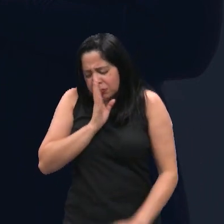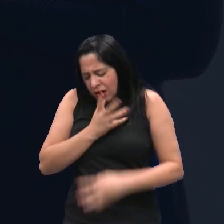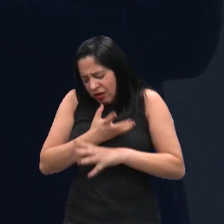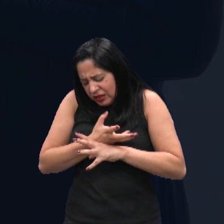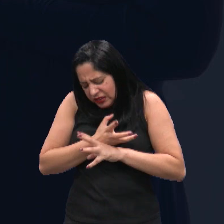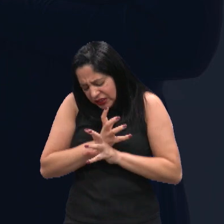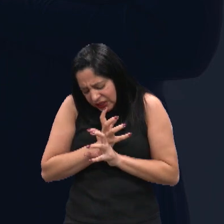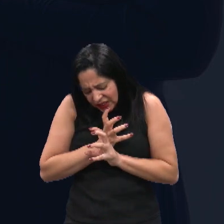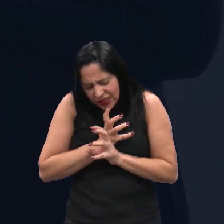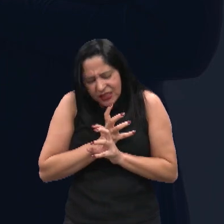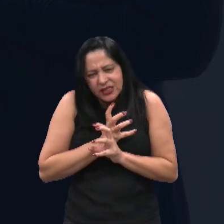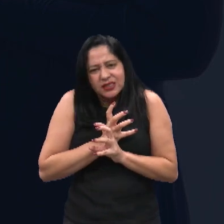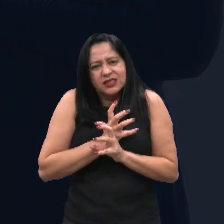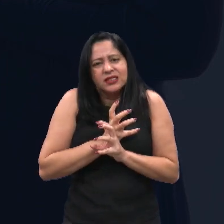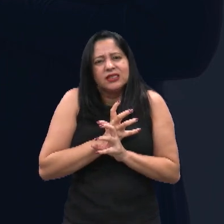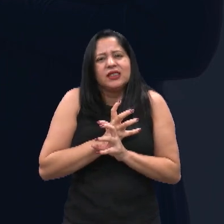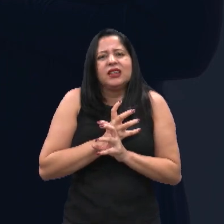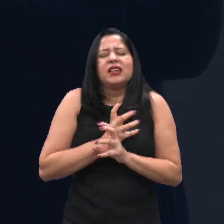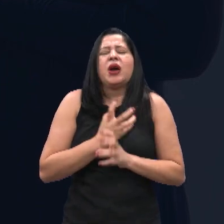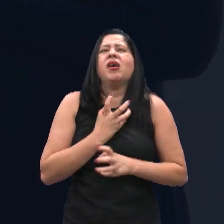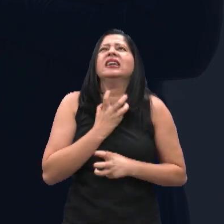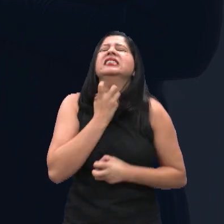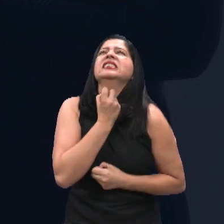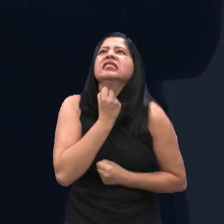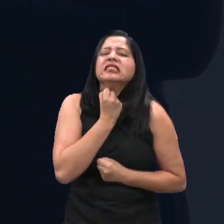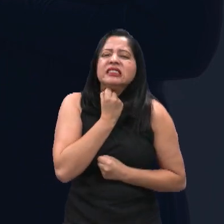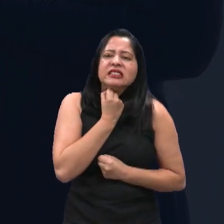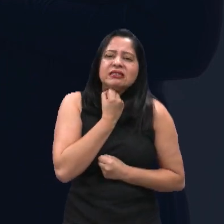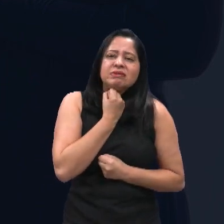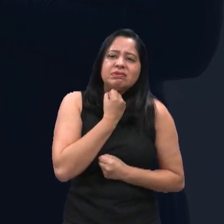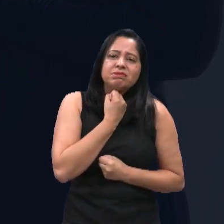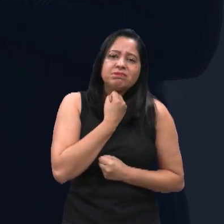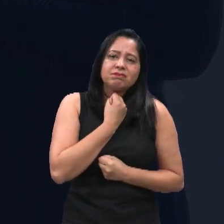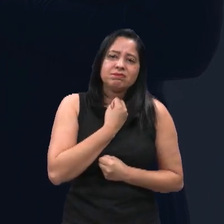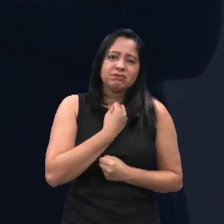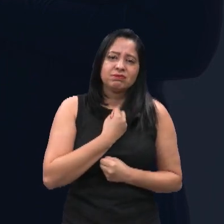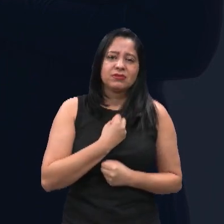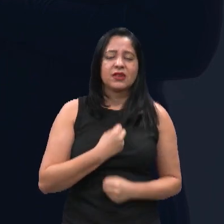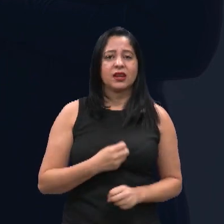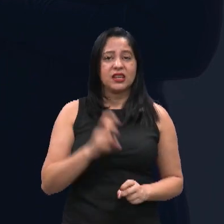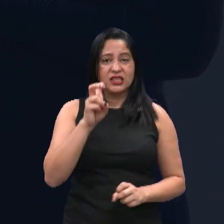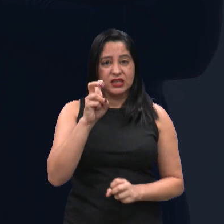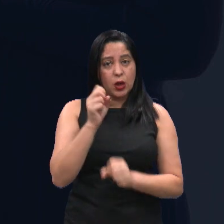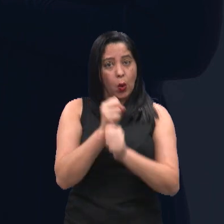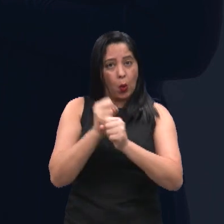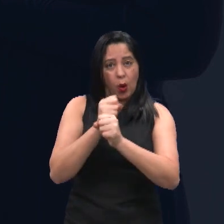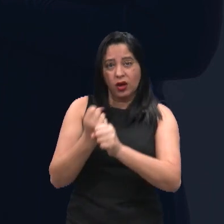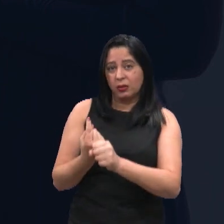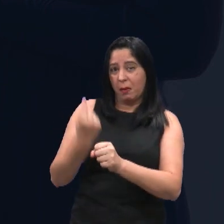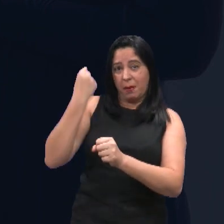braços e um grito preso na garganta. 5